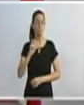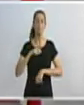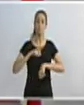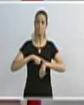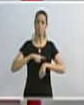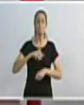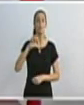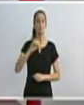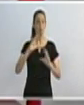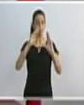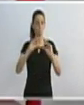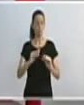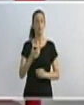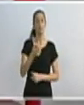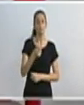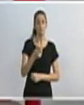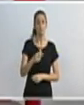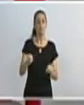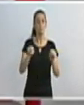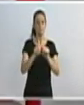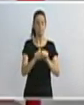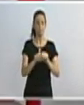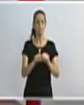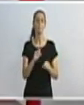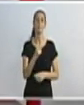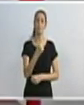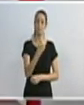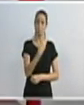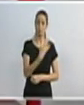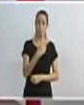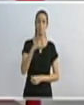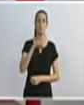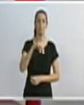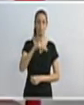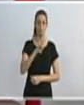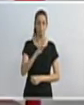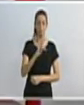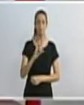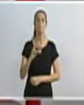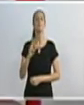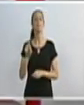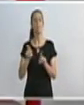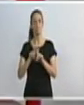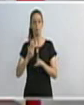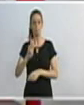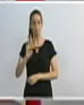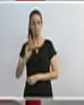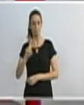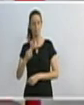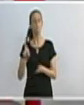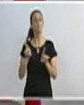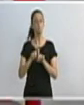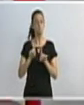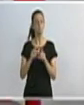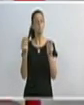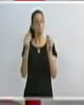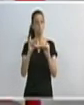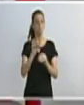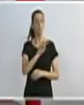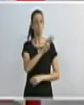horas, pelos canais 14 da NET e 19 da BTV. Também fica disponível no site da